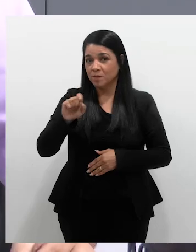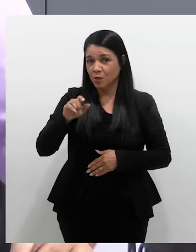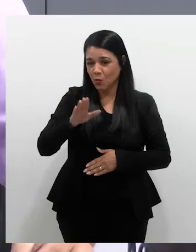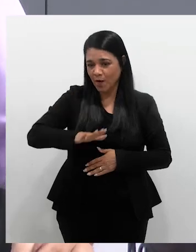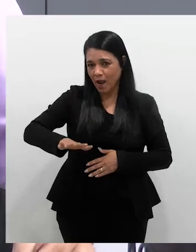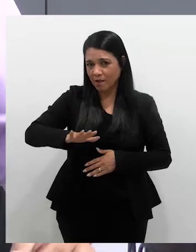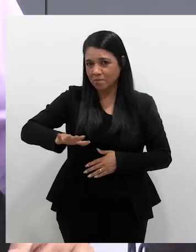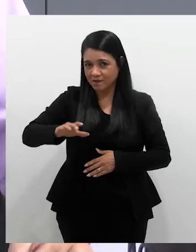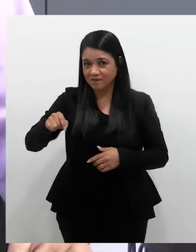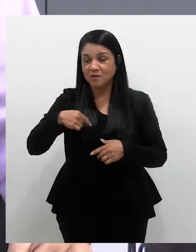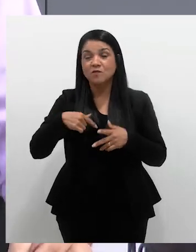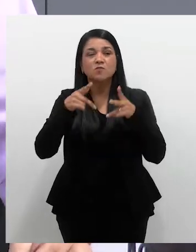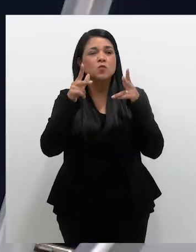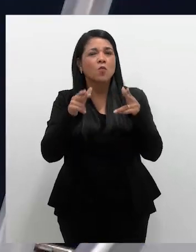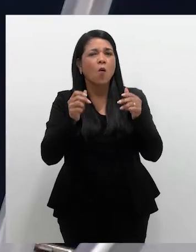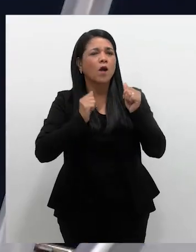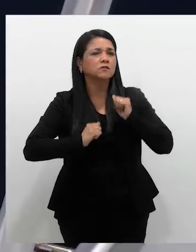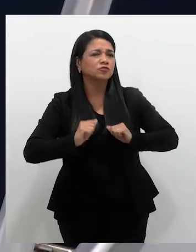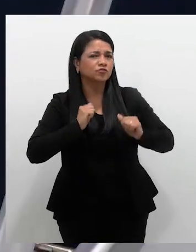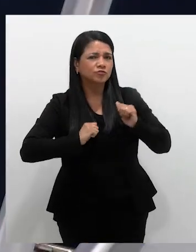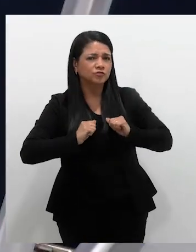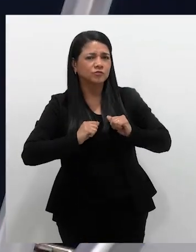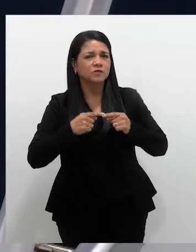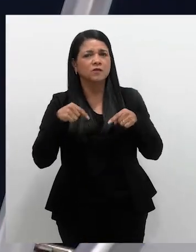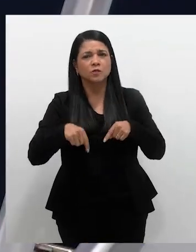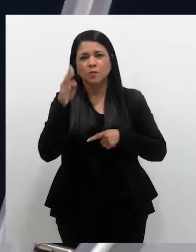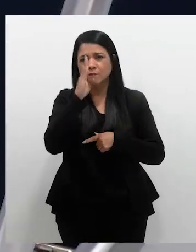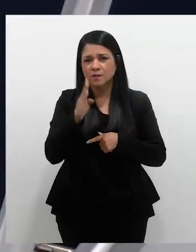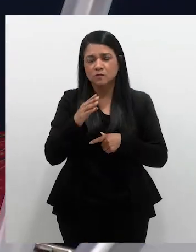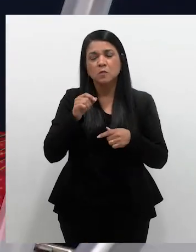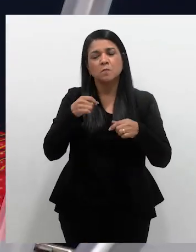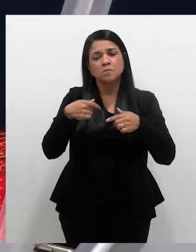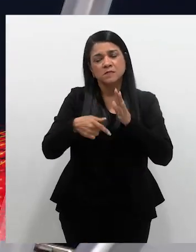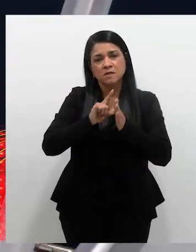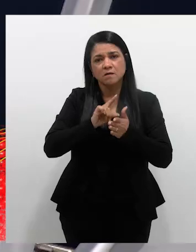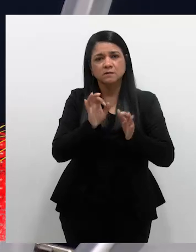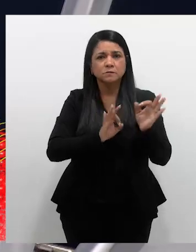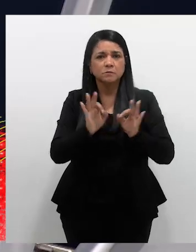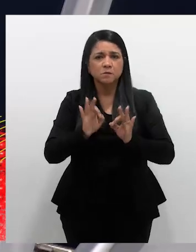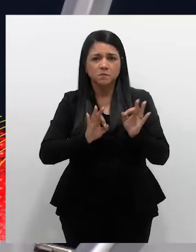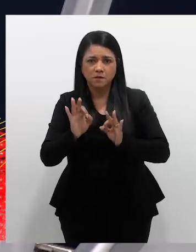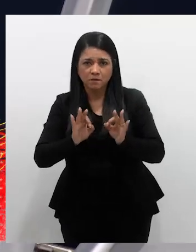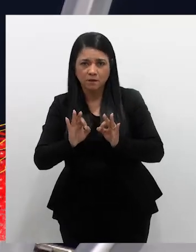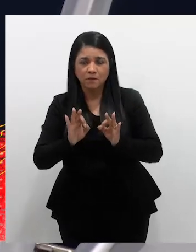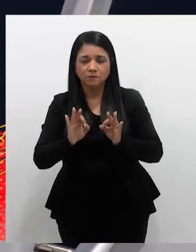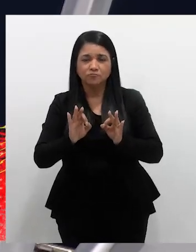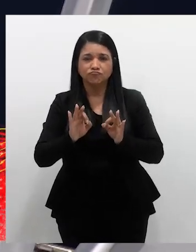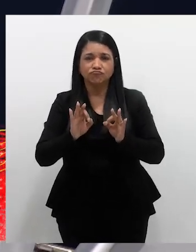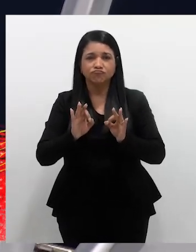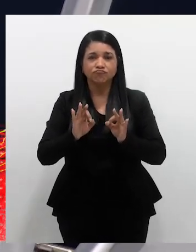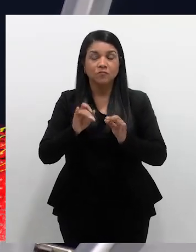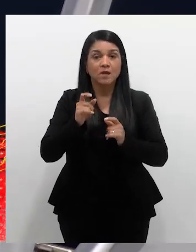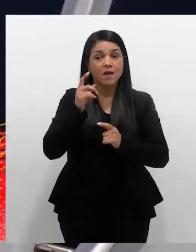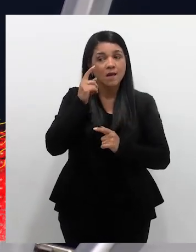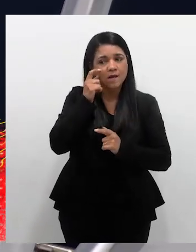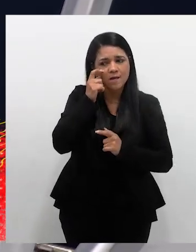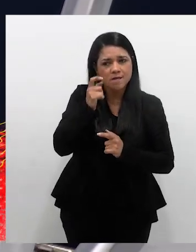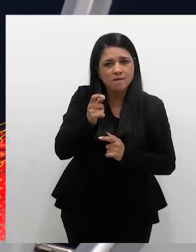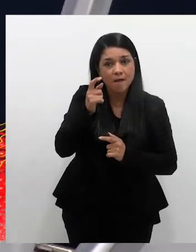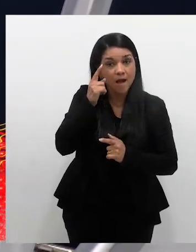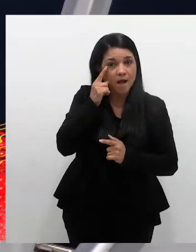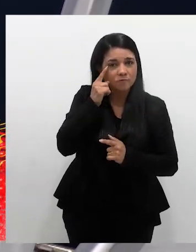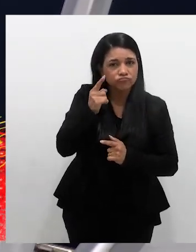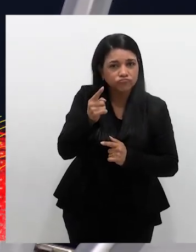artista no Brasil tem que ser Bombril? Porque a gente tem que estar sempre preparado, disponível,